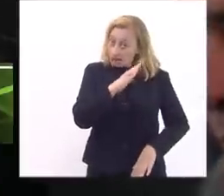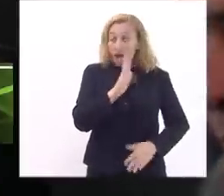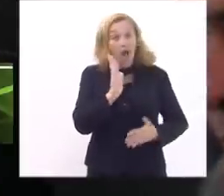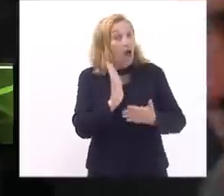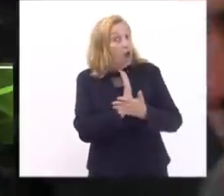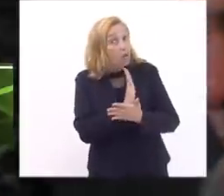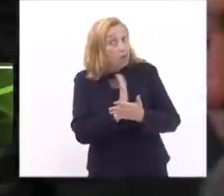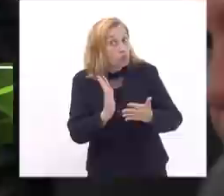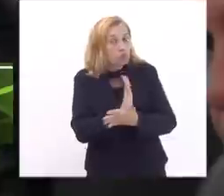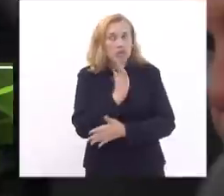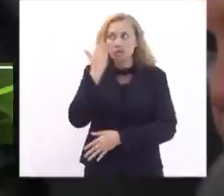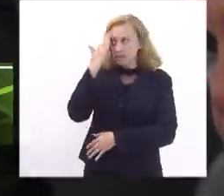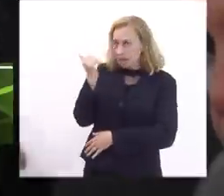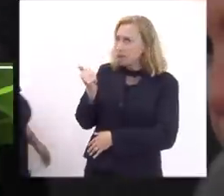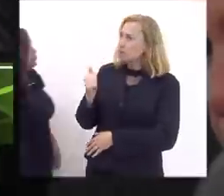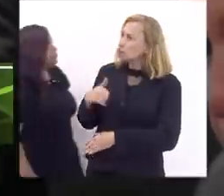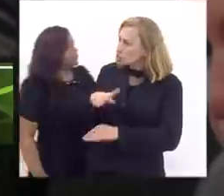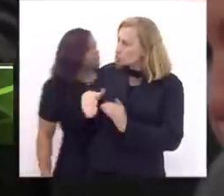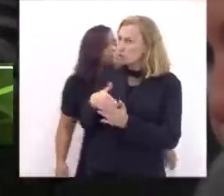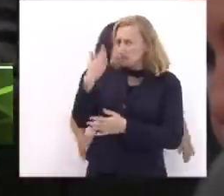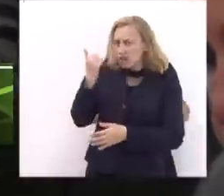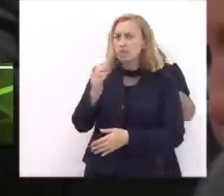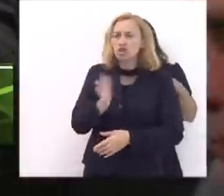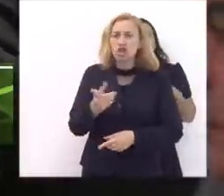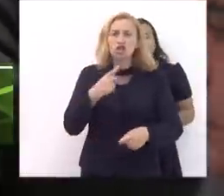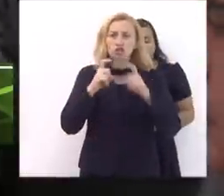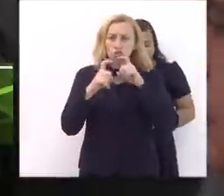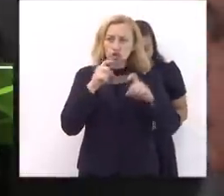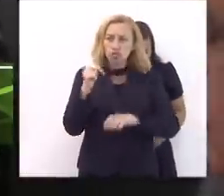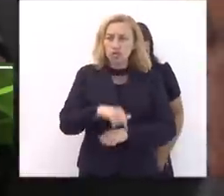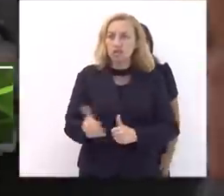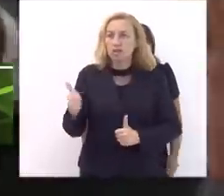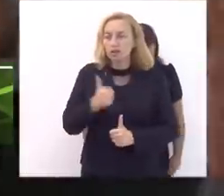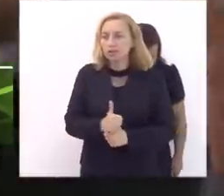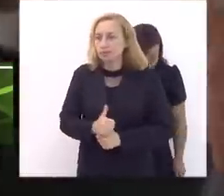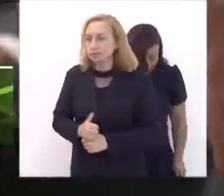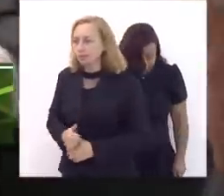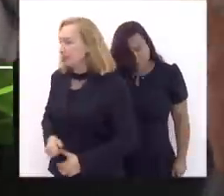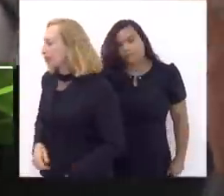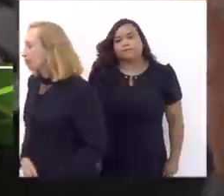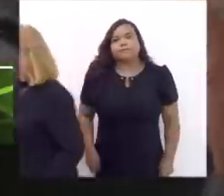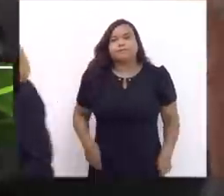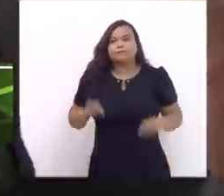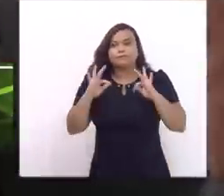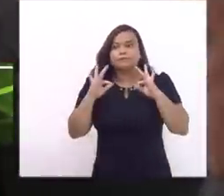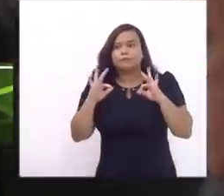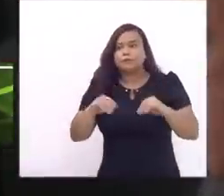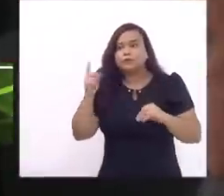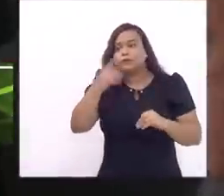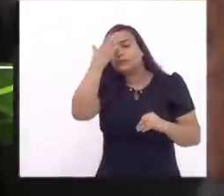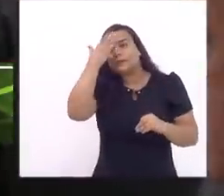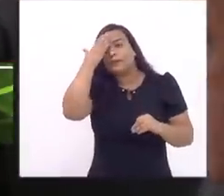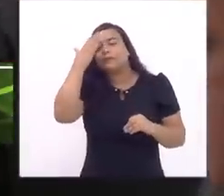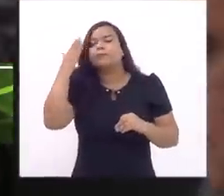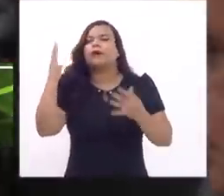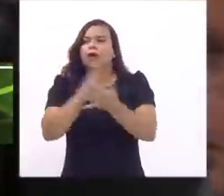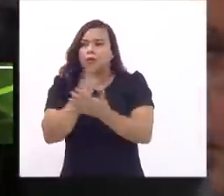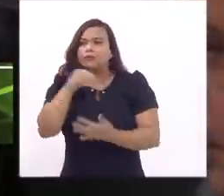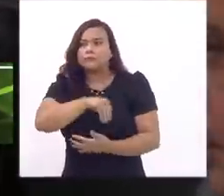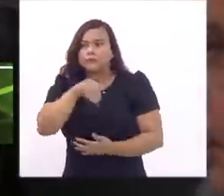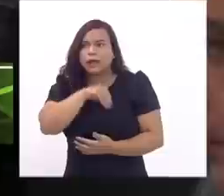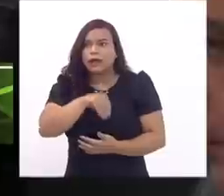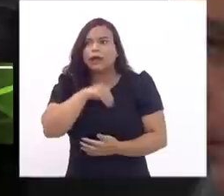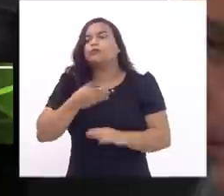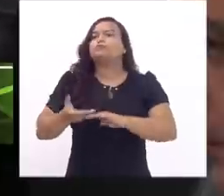nós sabemos disso, todo mundo sabe, inclusive já discutimos isso aqui, alguns ex-funcionários concursados com salários altíssimos,